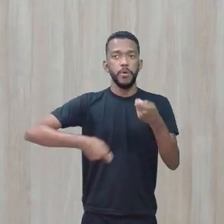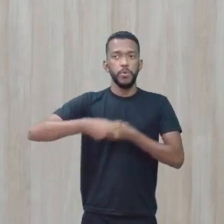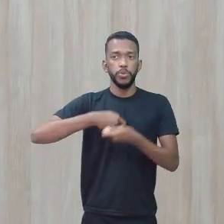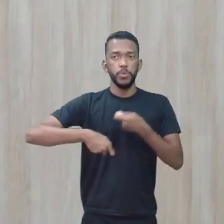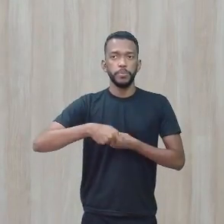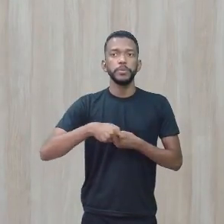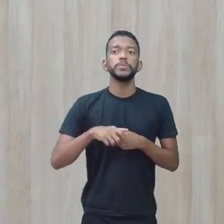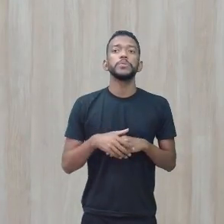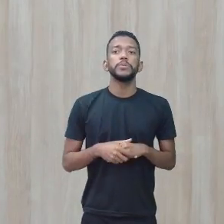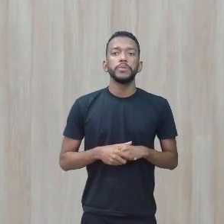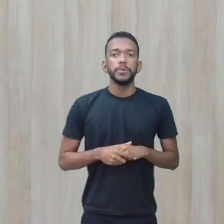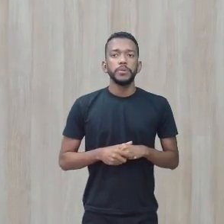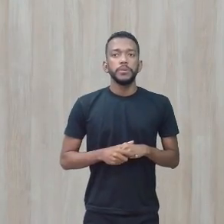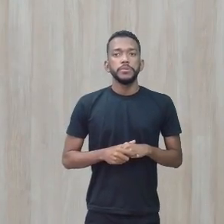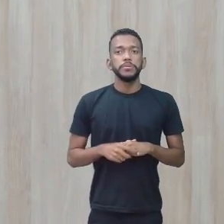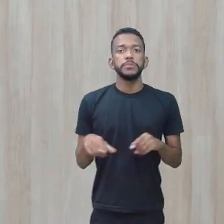crescimento